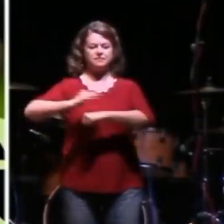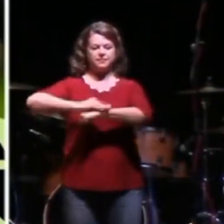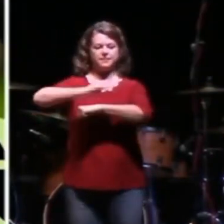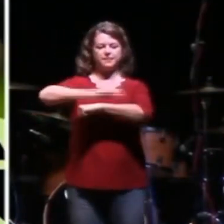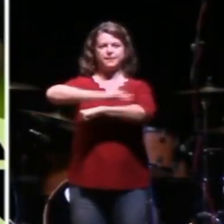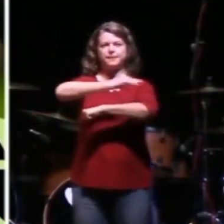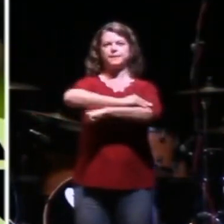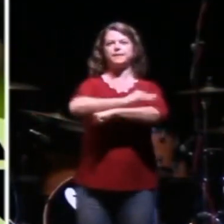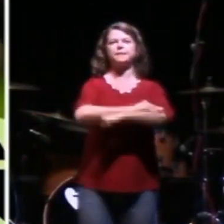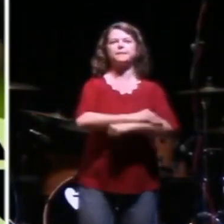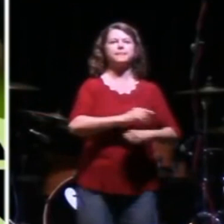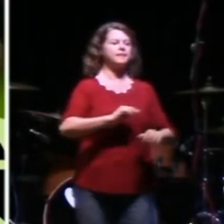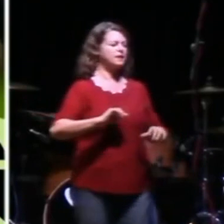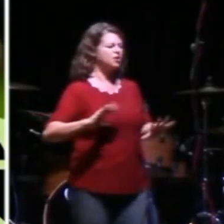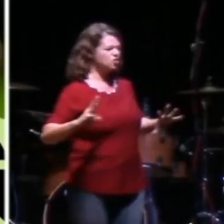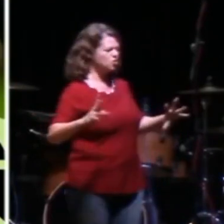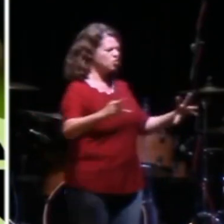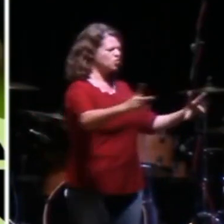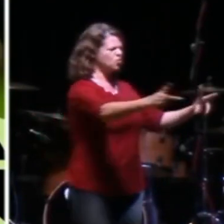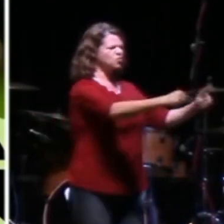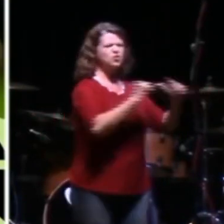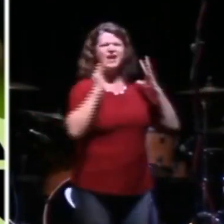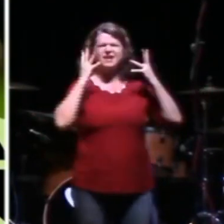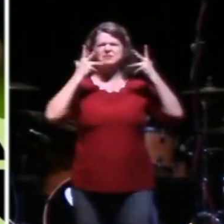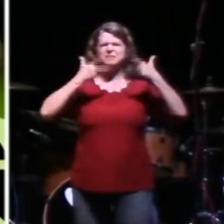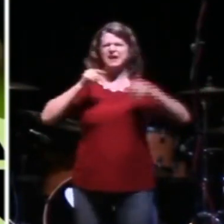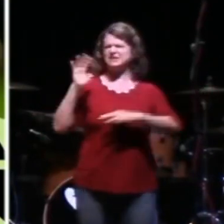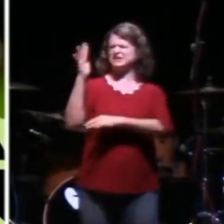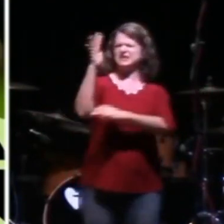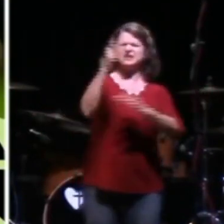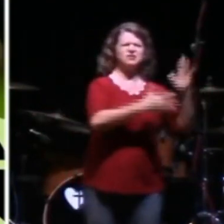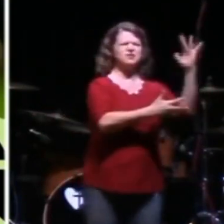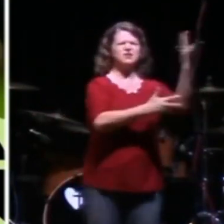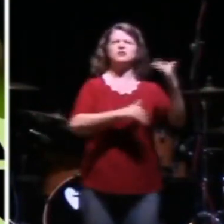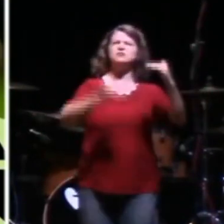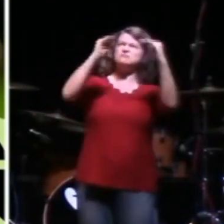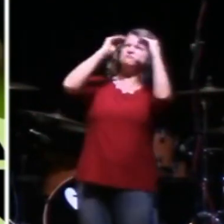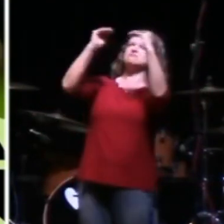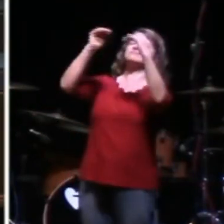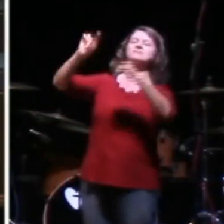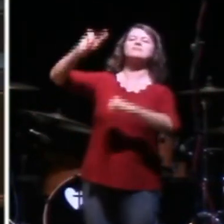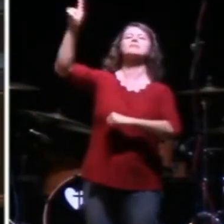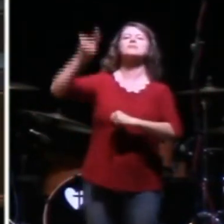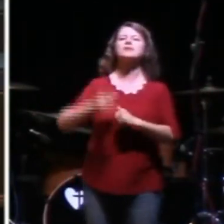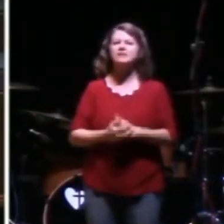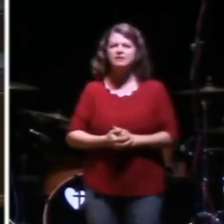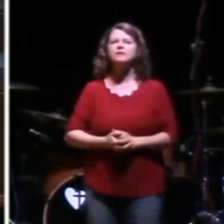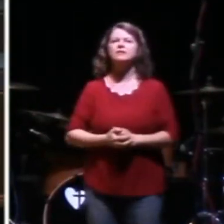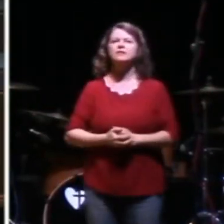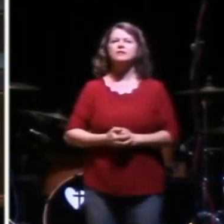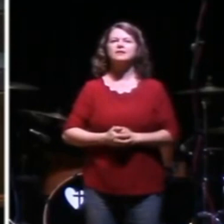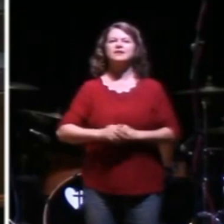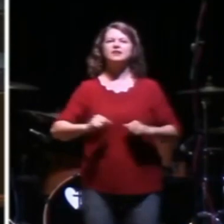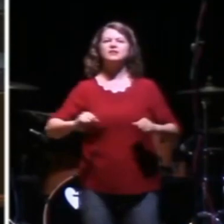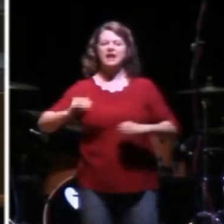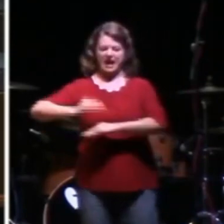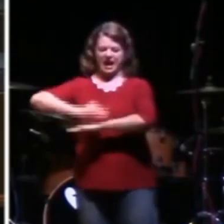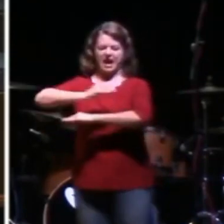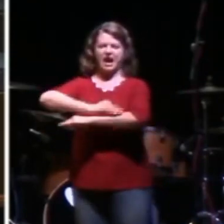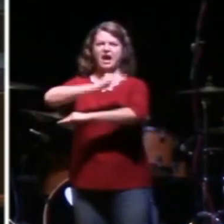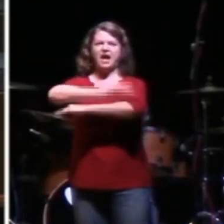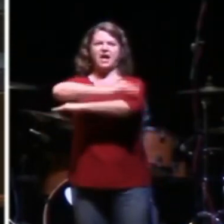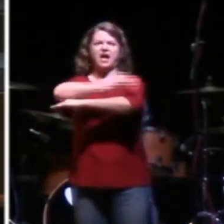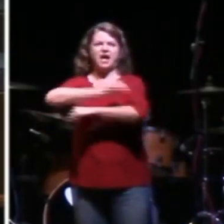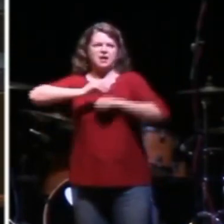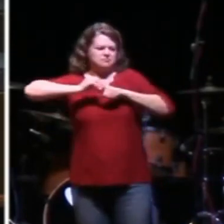a deus e subir o hans cobrindo a terra do egito o interessante é que a